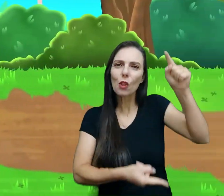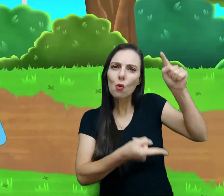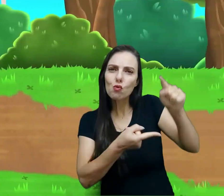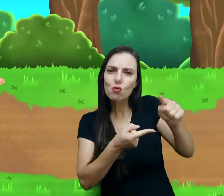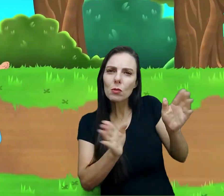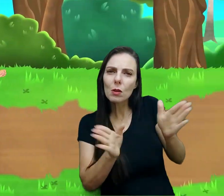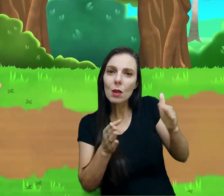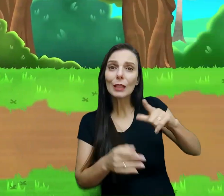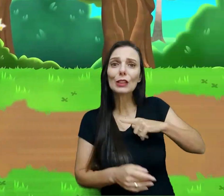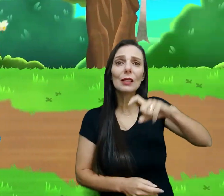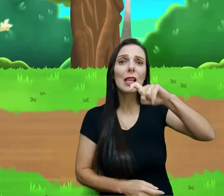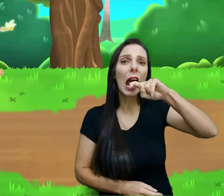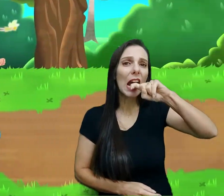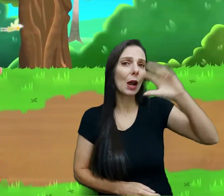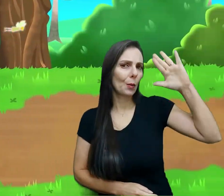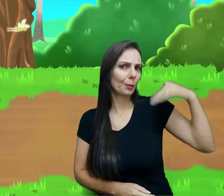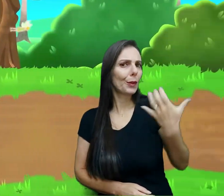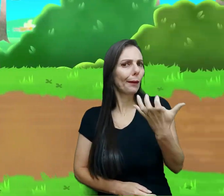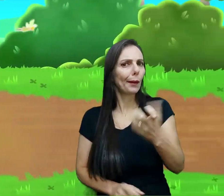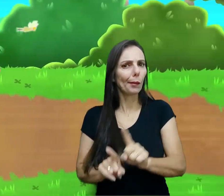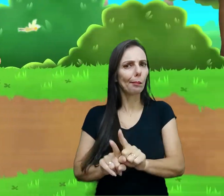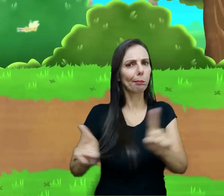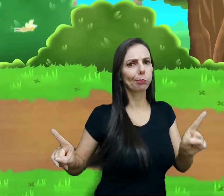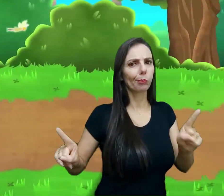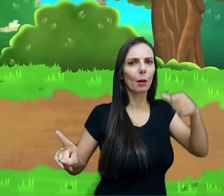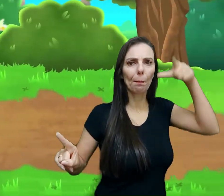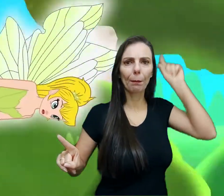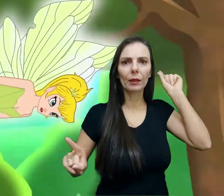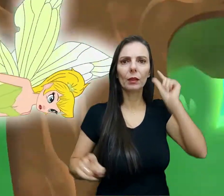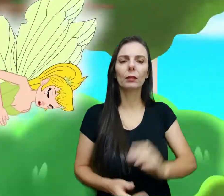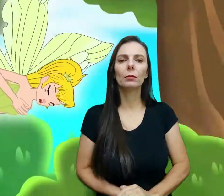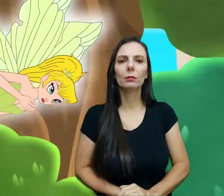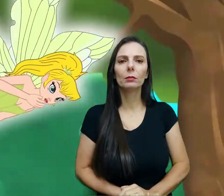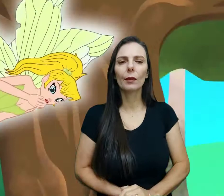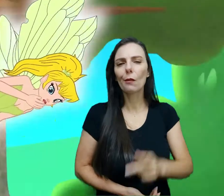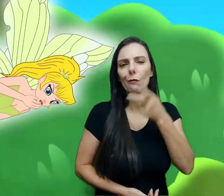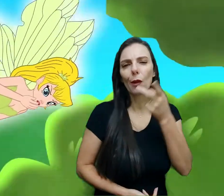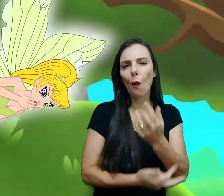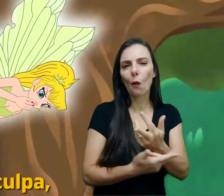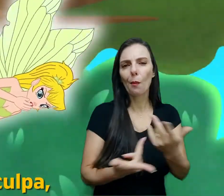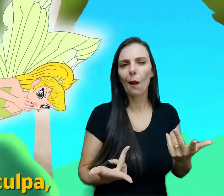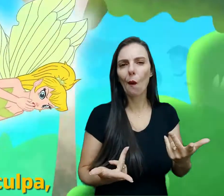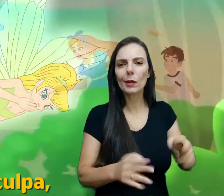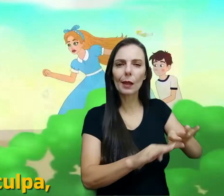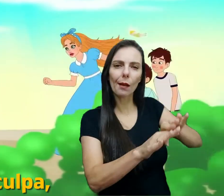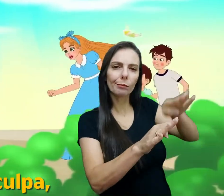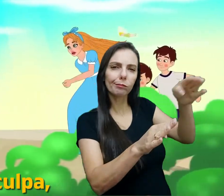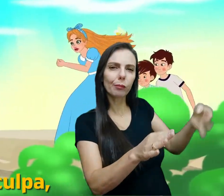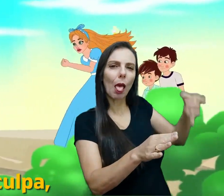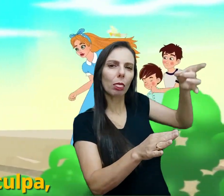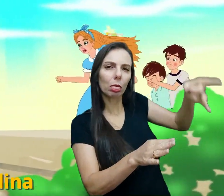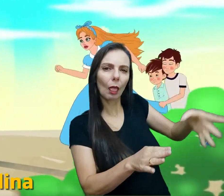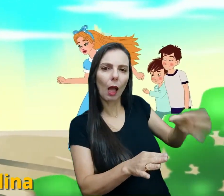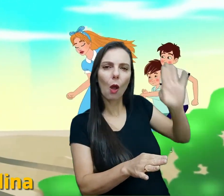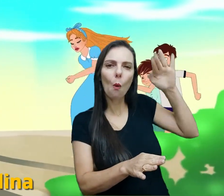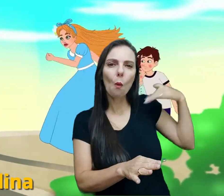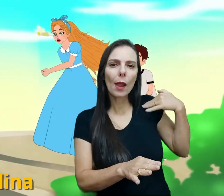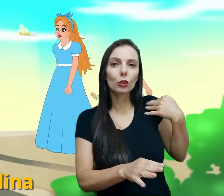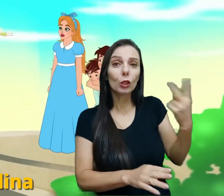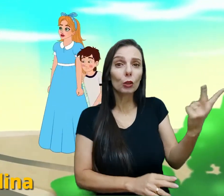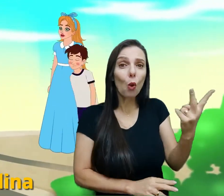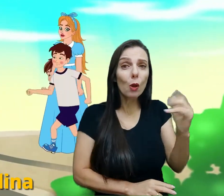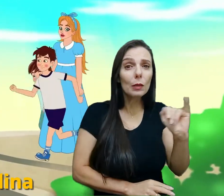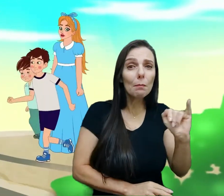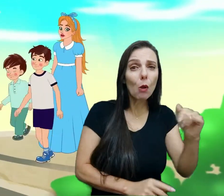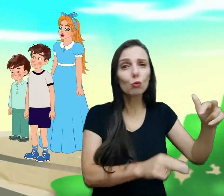Tinkerbell tinha ciúmes da Wendy. Ela queria que a Wendy ficasse longe de Peter. Então, com alguma desculpa, ela deixou